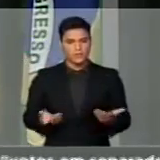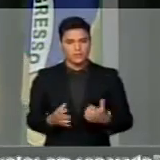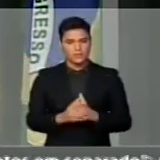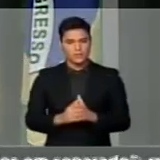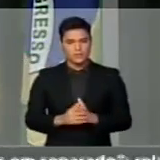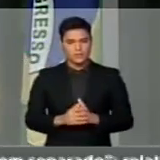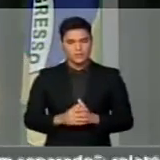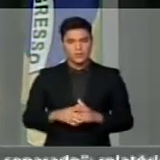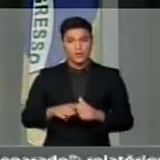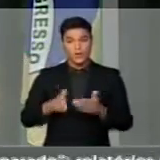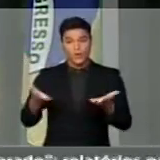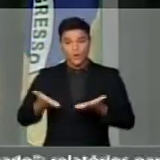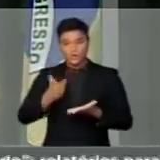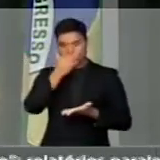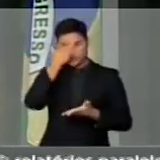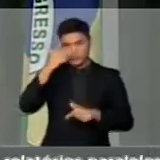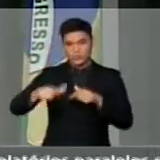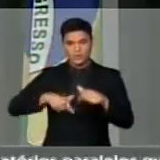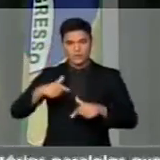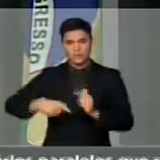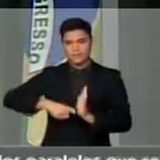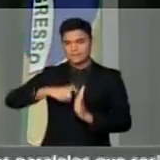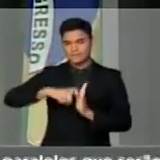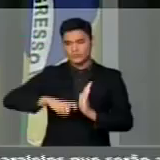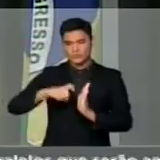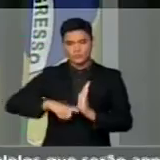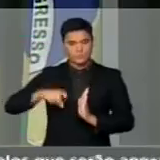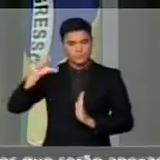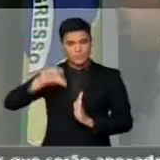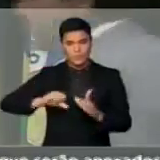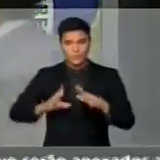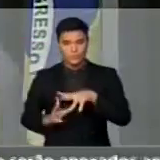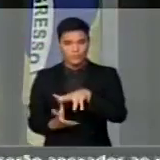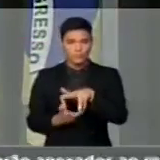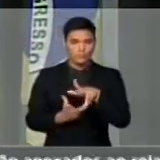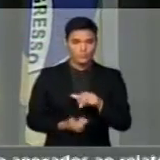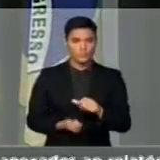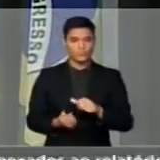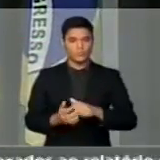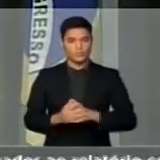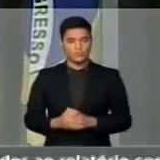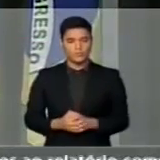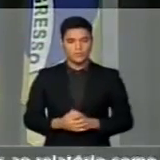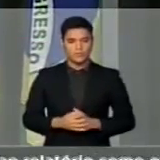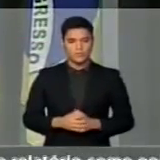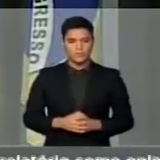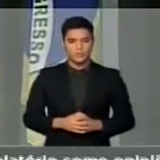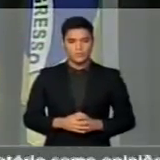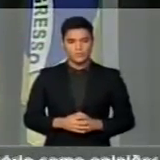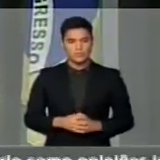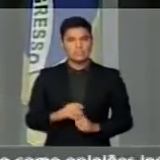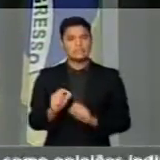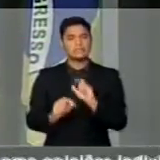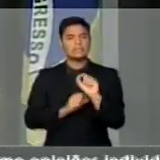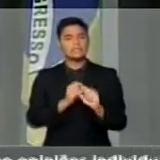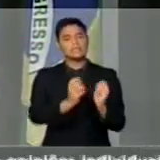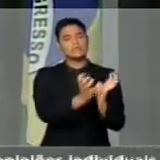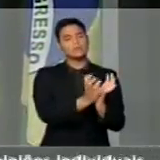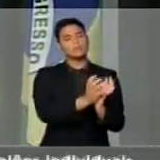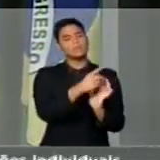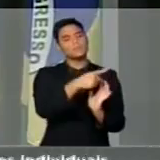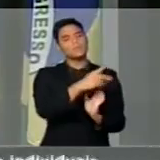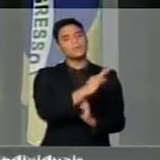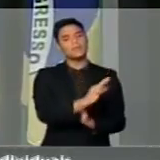maior carga tributária do mundo e do planeta, a maior taxa de juros do mundo e do planeta. Que governo trabalhista é